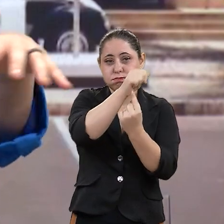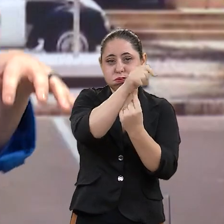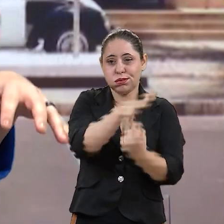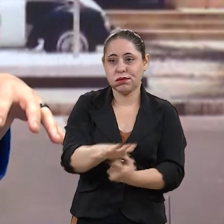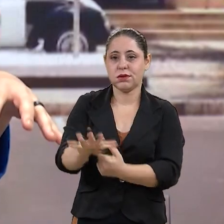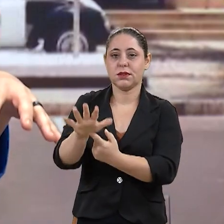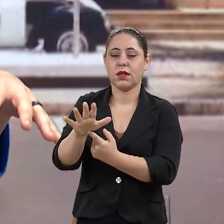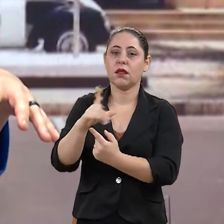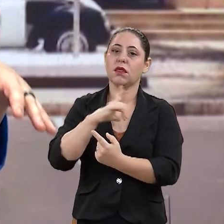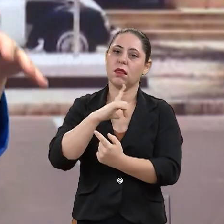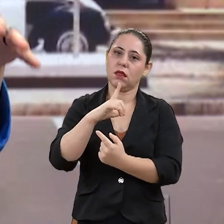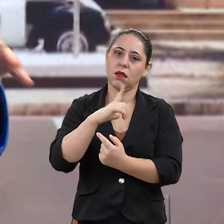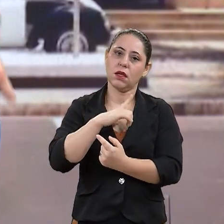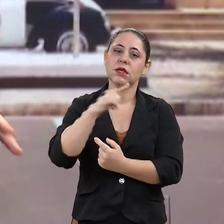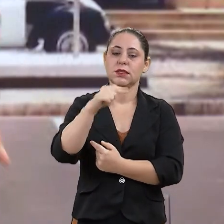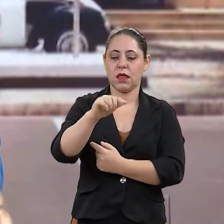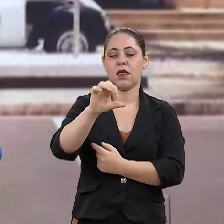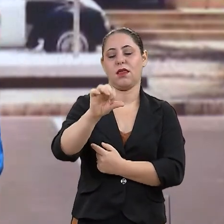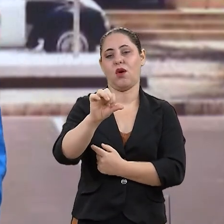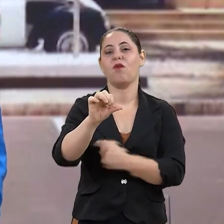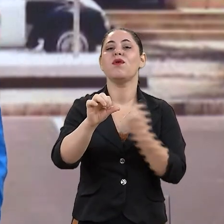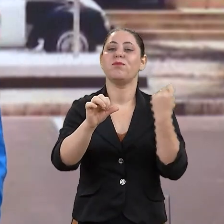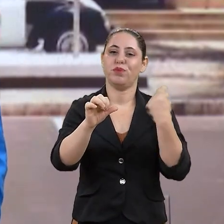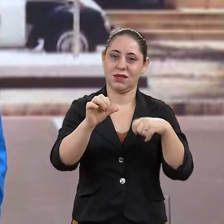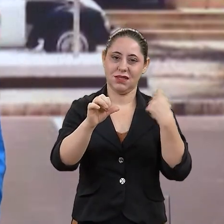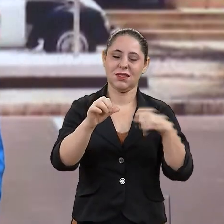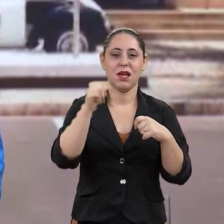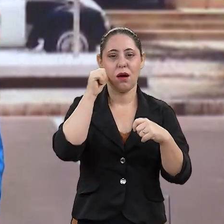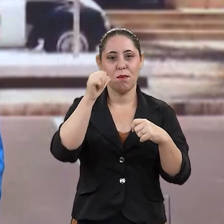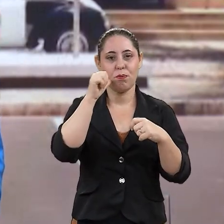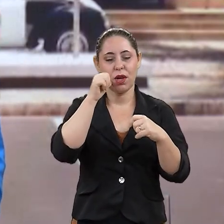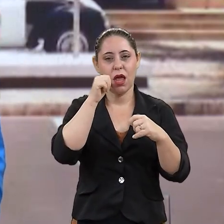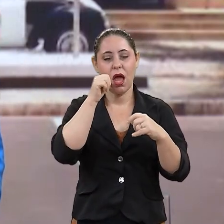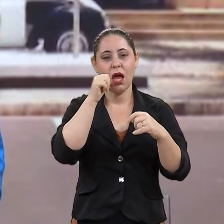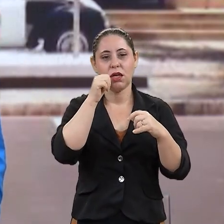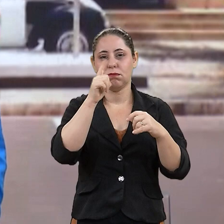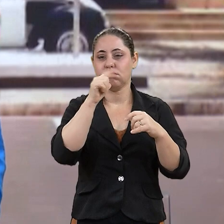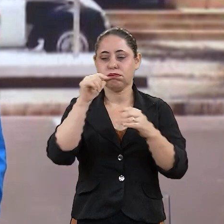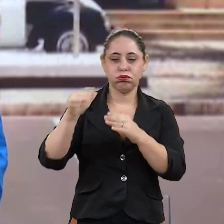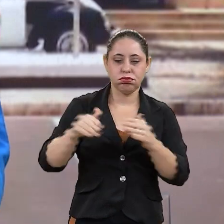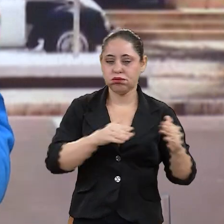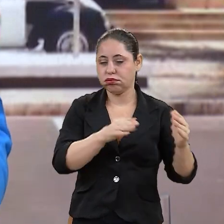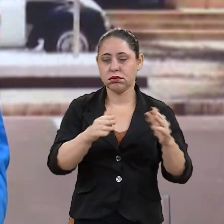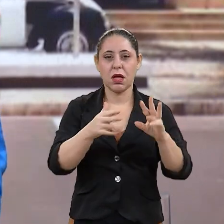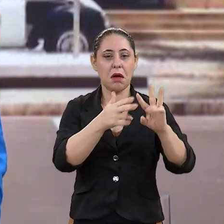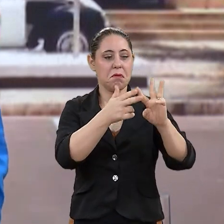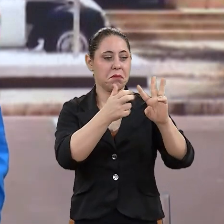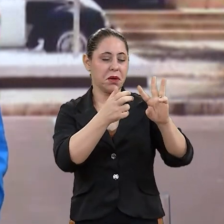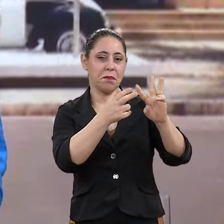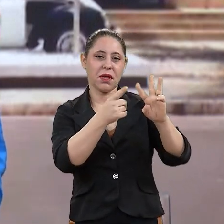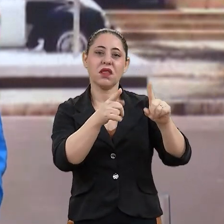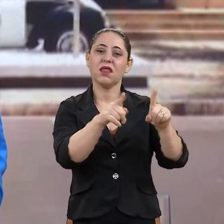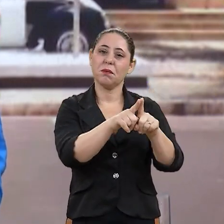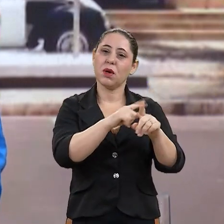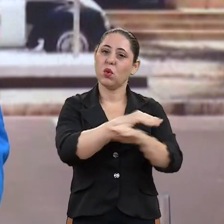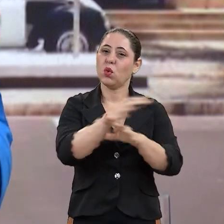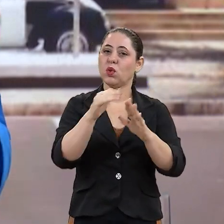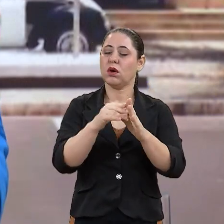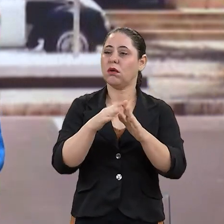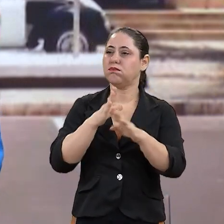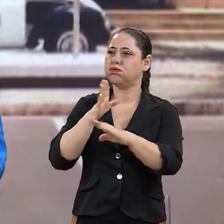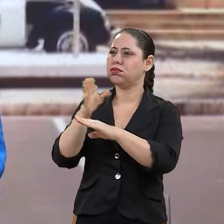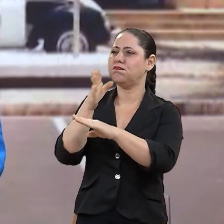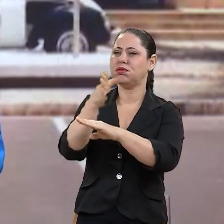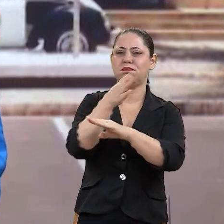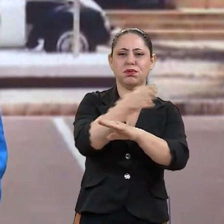ser descentralizadas. Tem que ter nos 79 as mulheres ribeirinhas, as mulheres indígenas, as mulheres quilombolas, e a gente